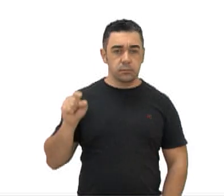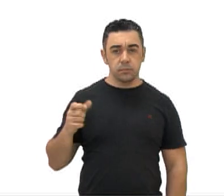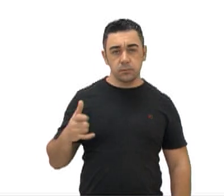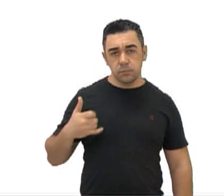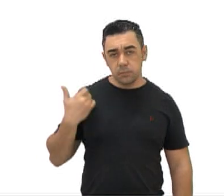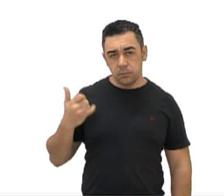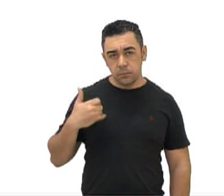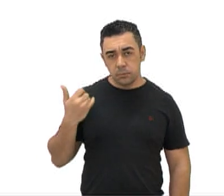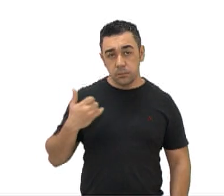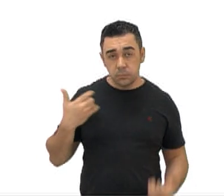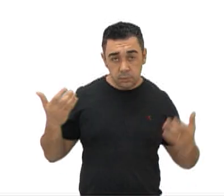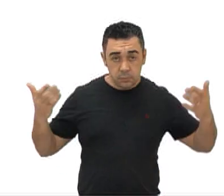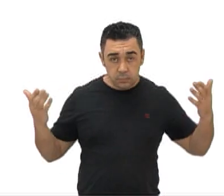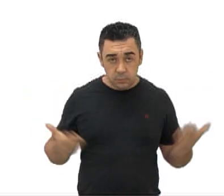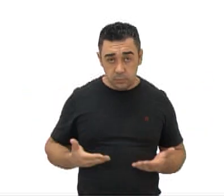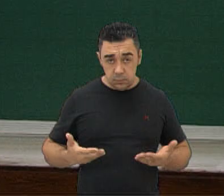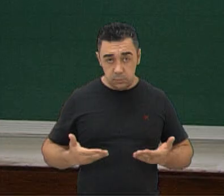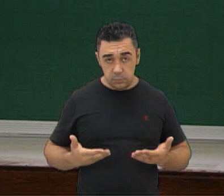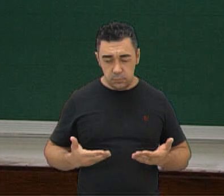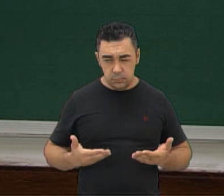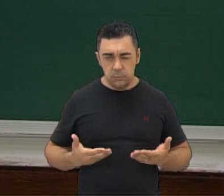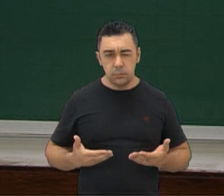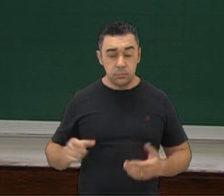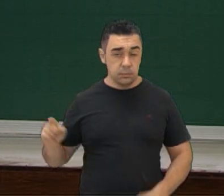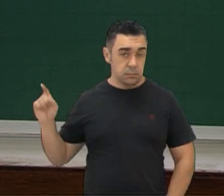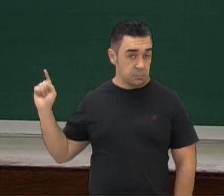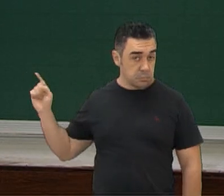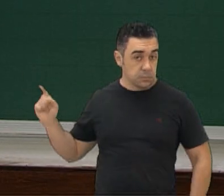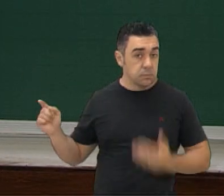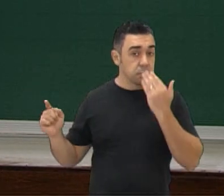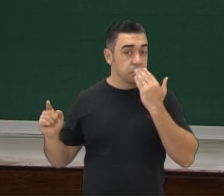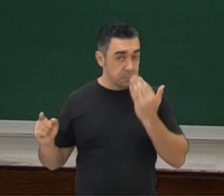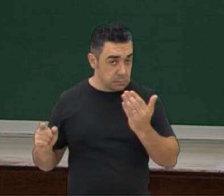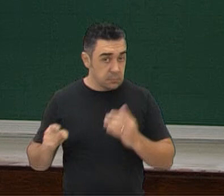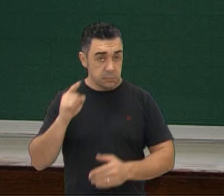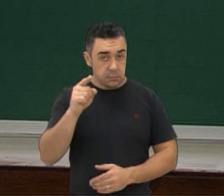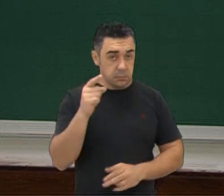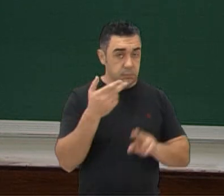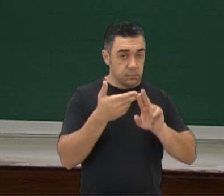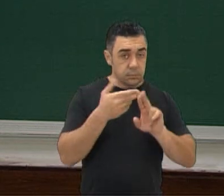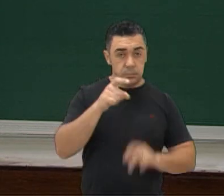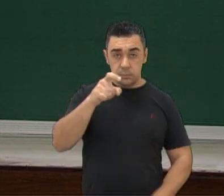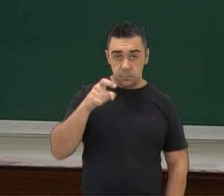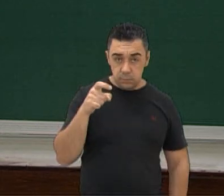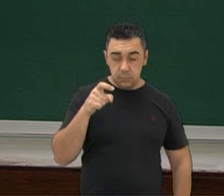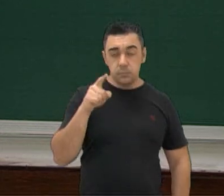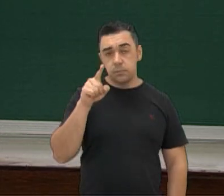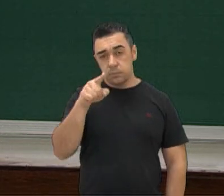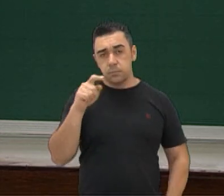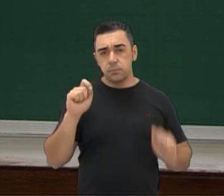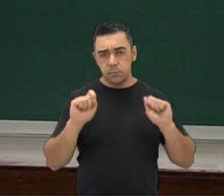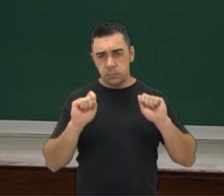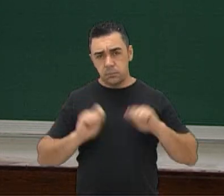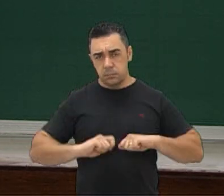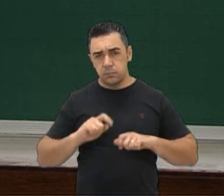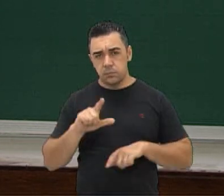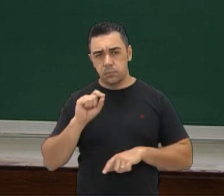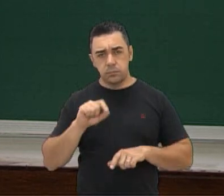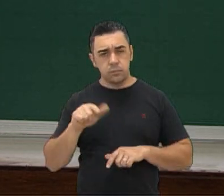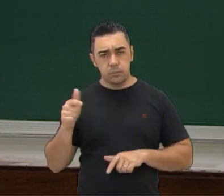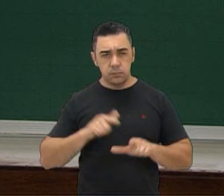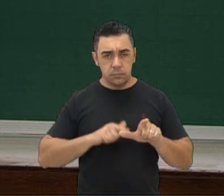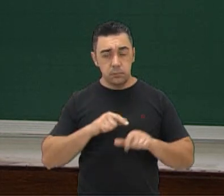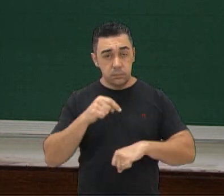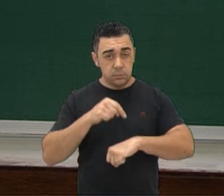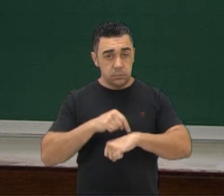idade que Karina tem hoje. Então, nesse exercício, ele pediu para usar a letra x, mas você pode estar representando por qualquer outra letra.